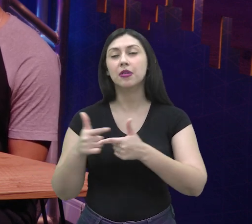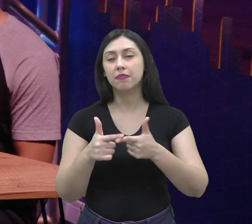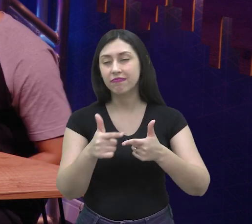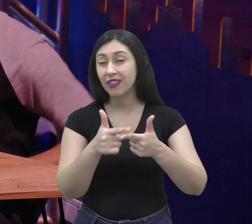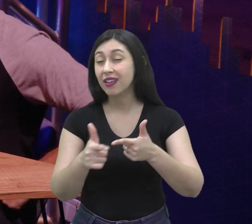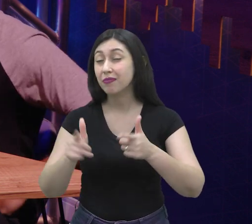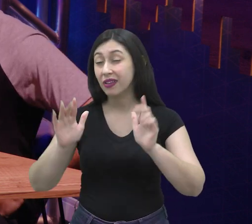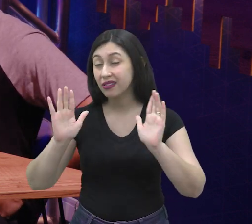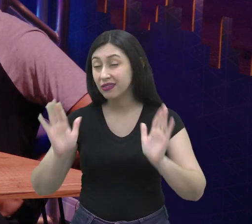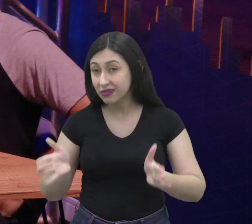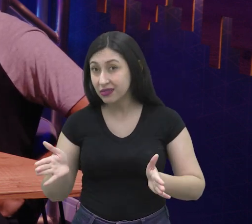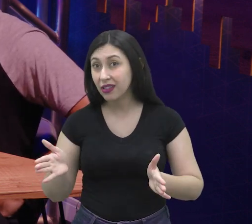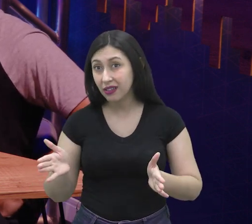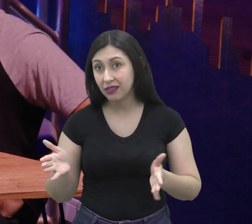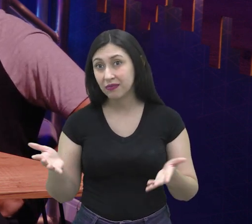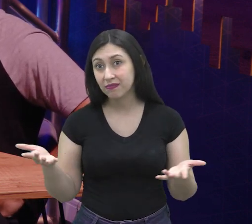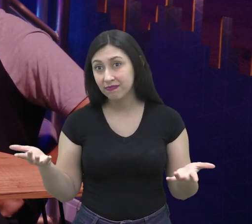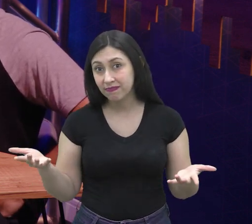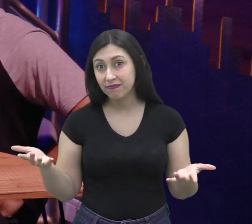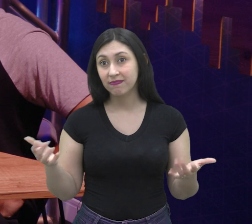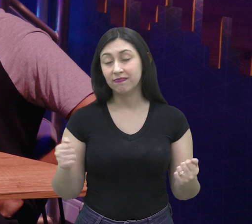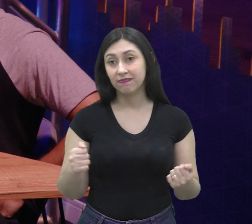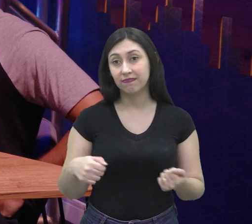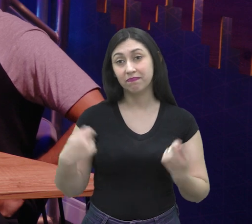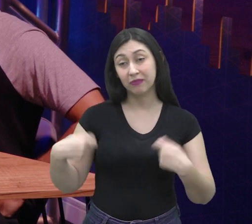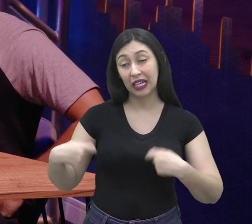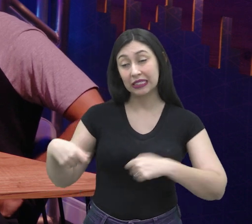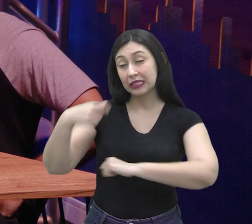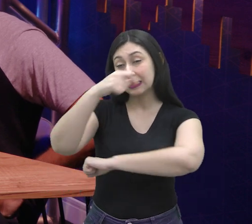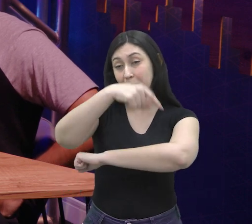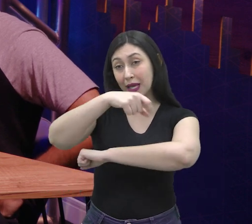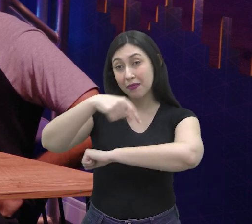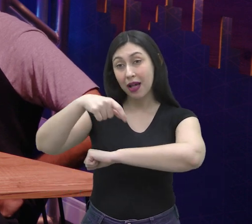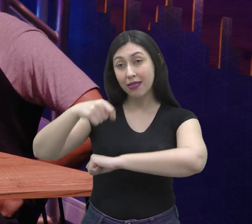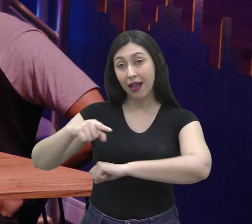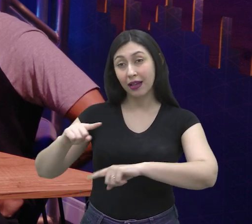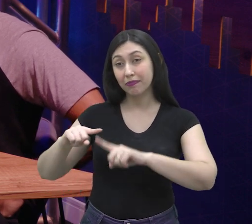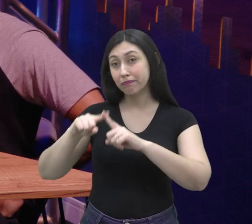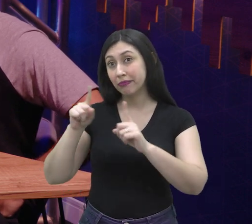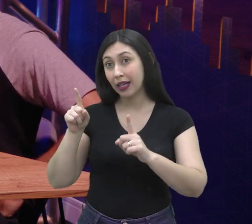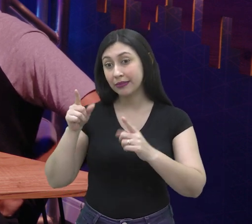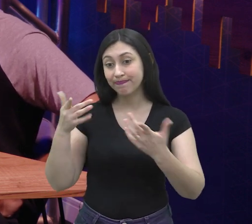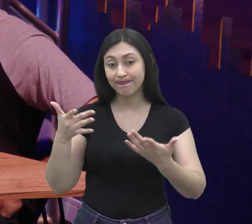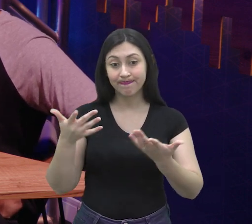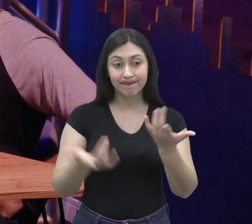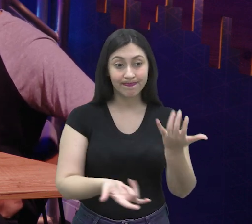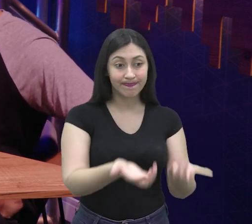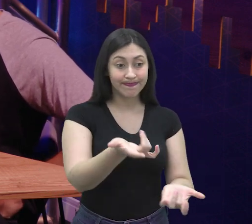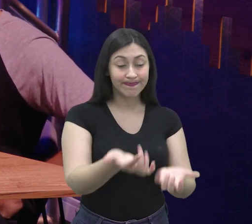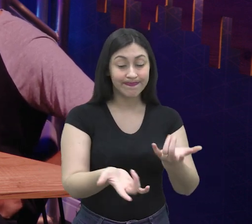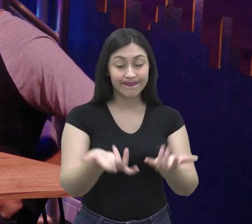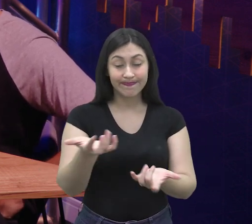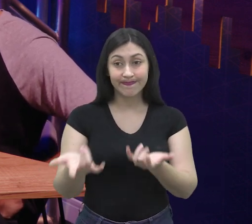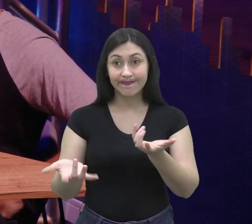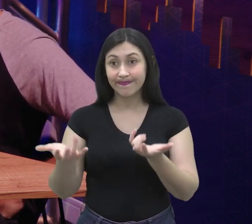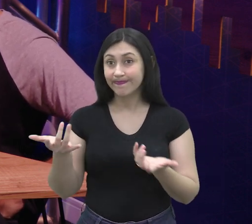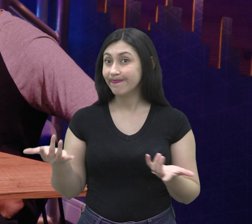que a gente tem, né, de ter que plantar árvore, mas na verdade a gente está queimando